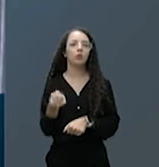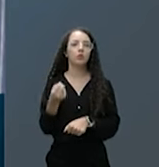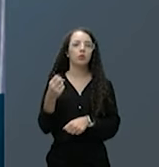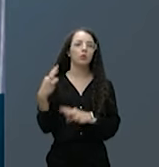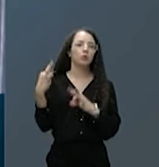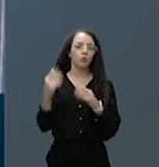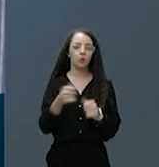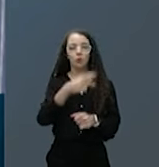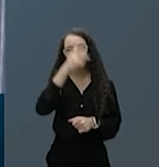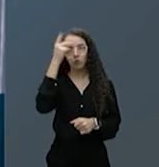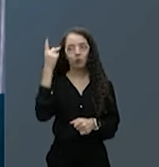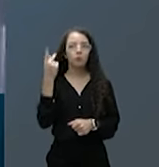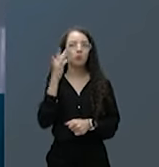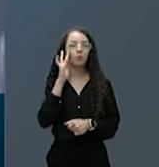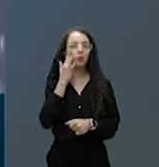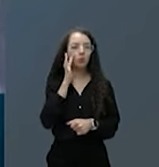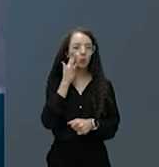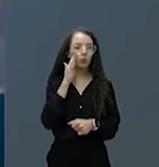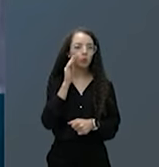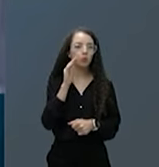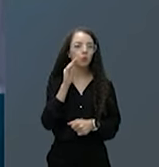no ARESP